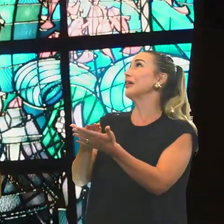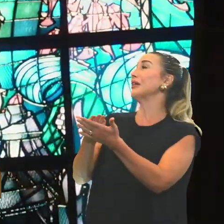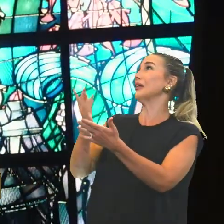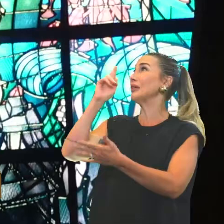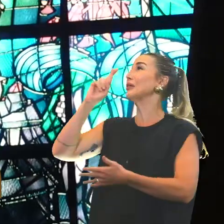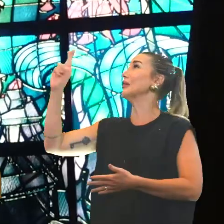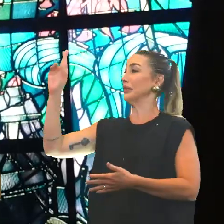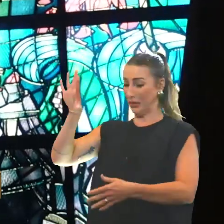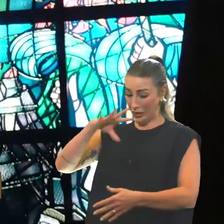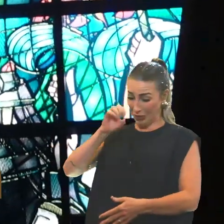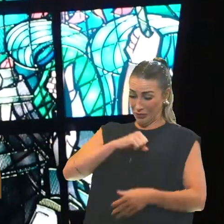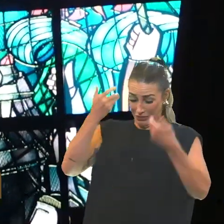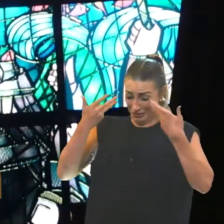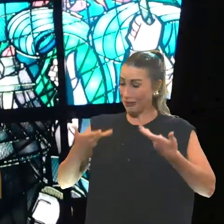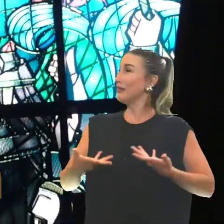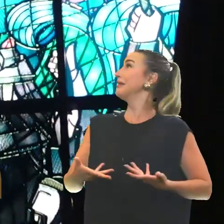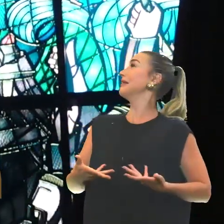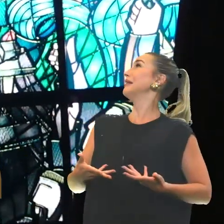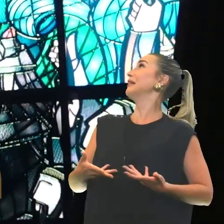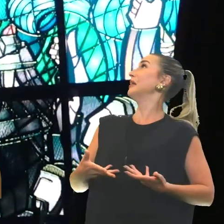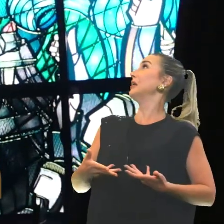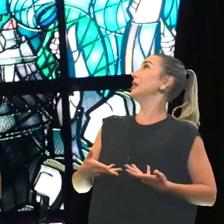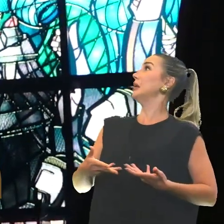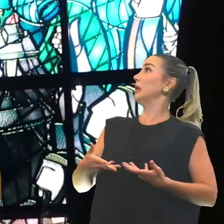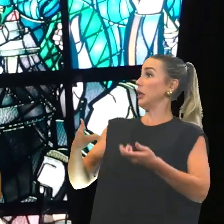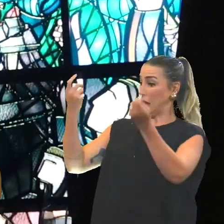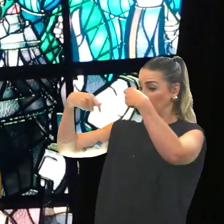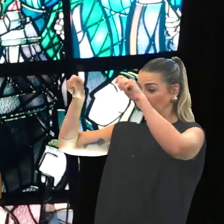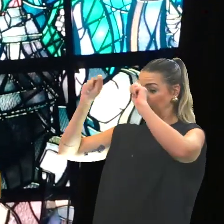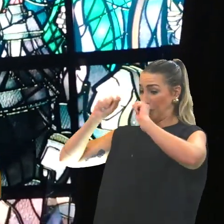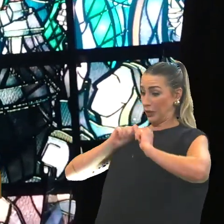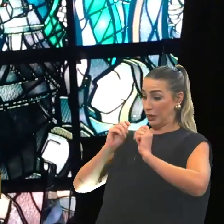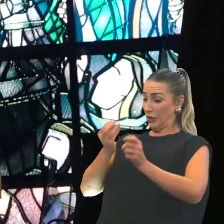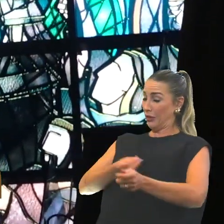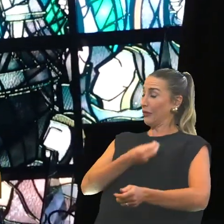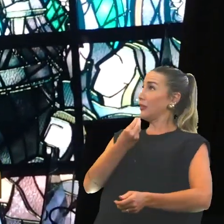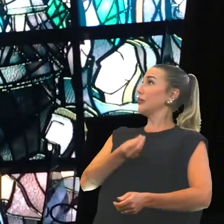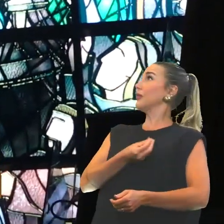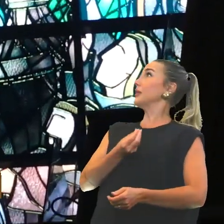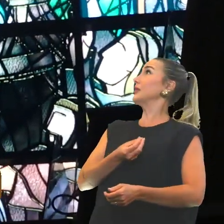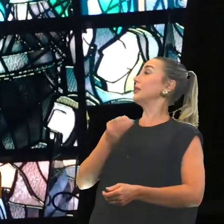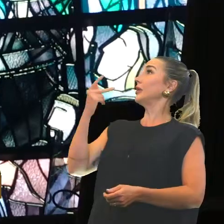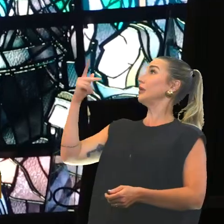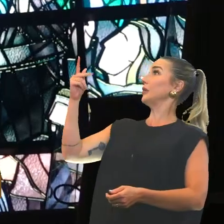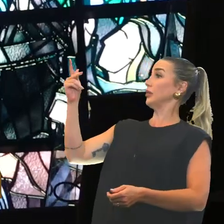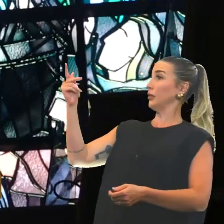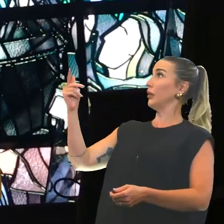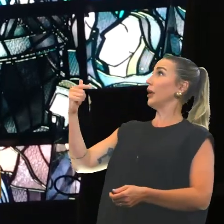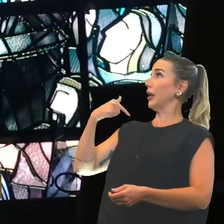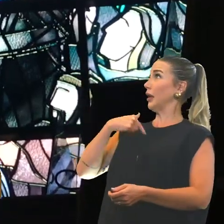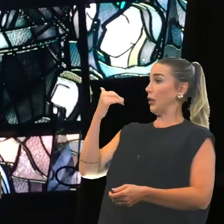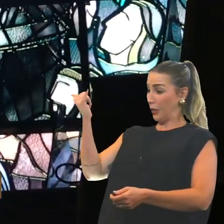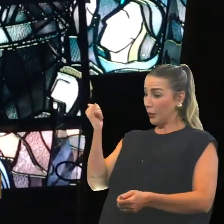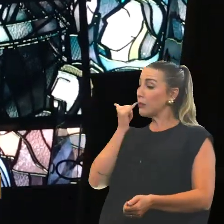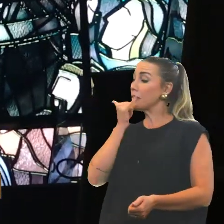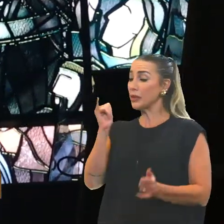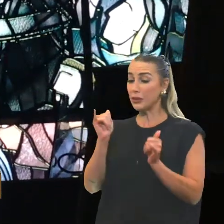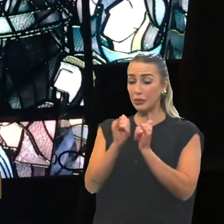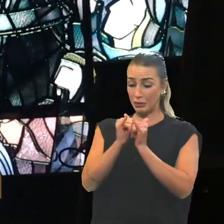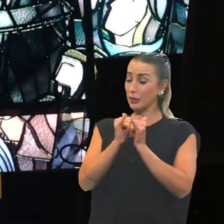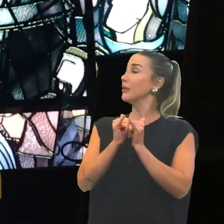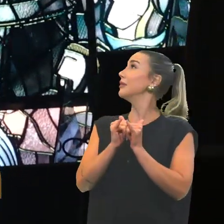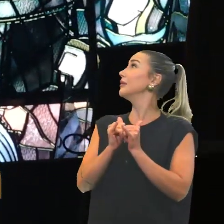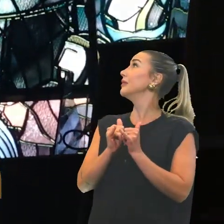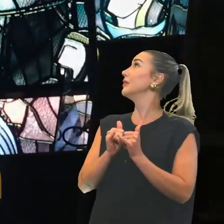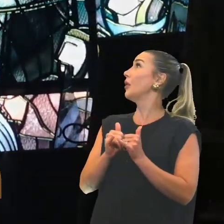sua vida para que eu pudesse ser perdoado e pudesse ser família com Deus.